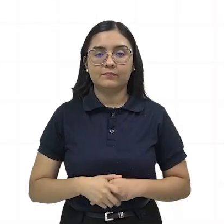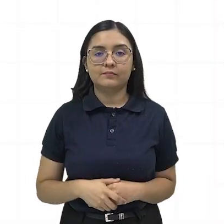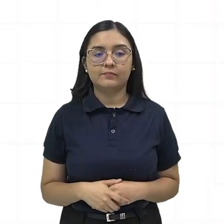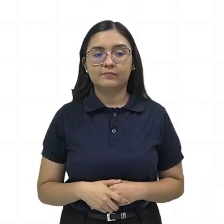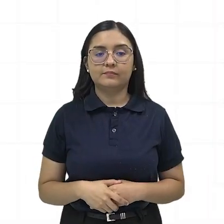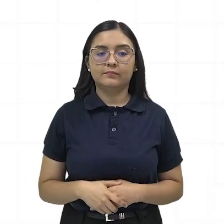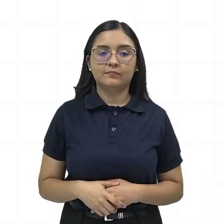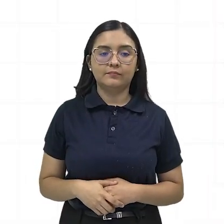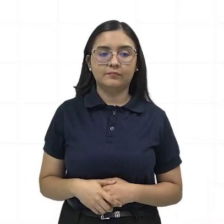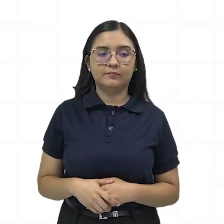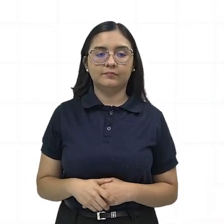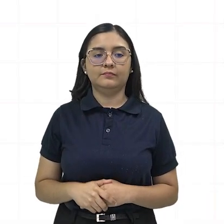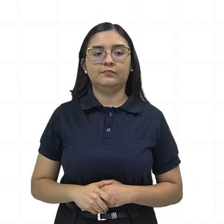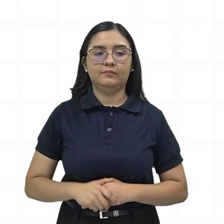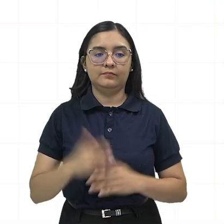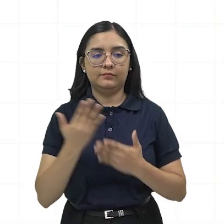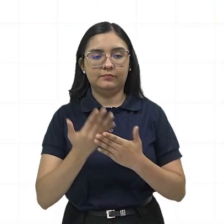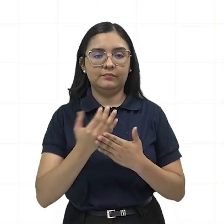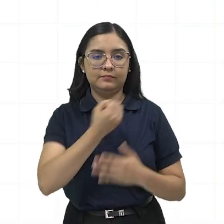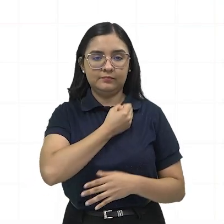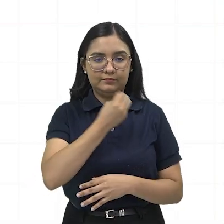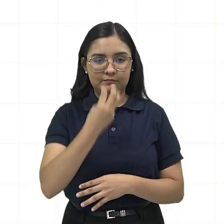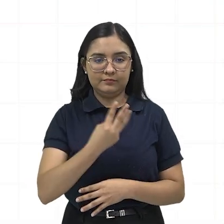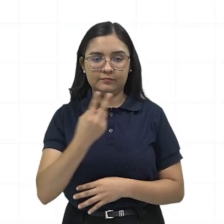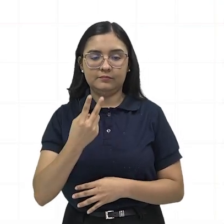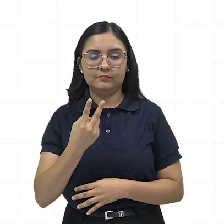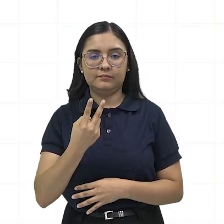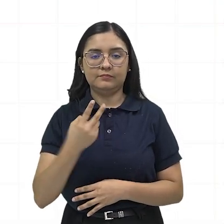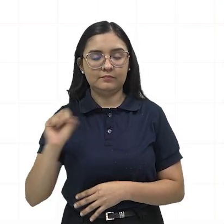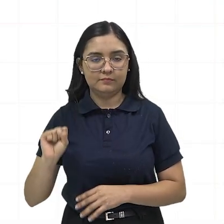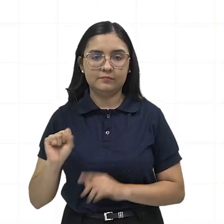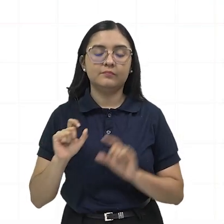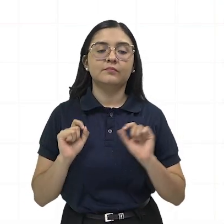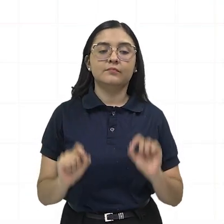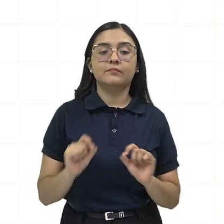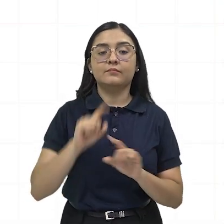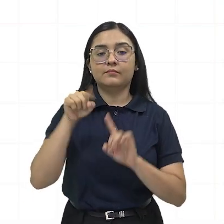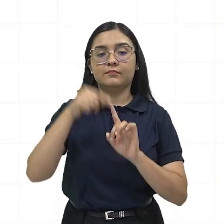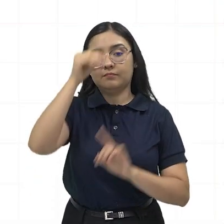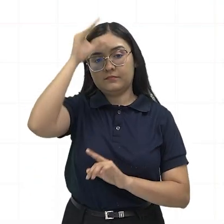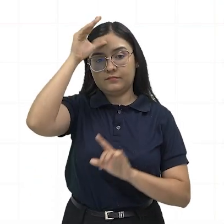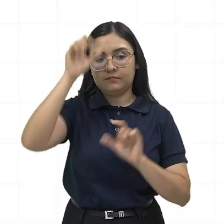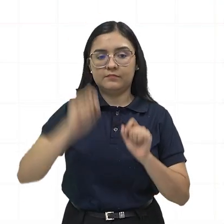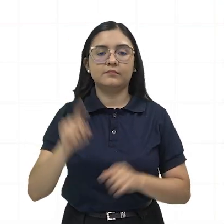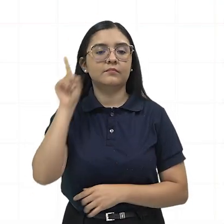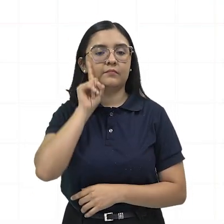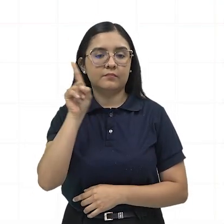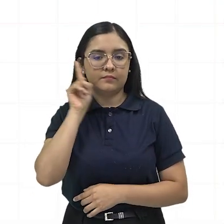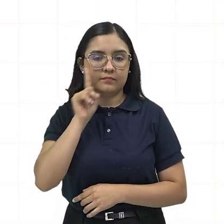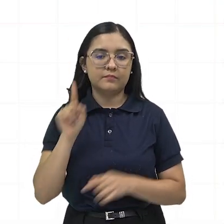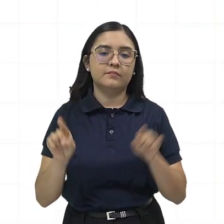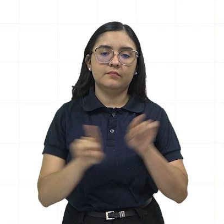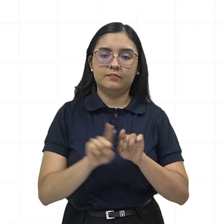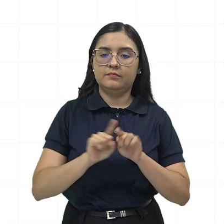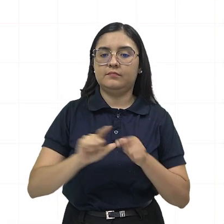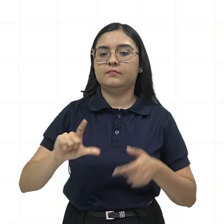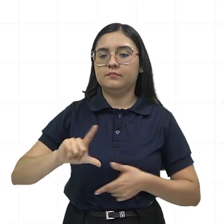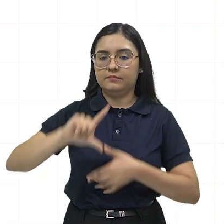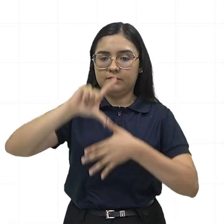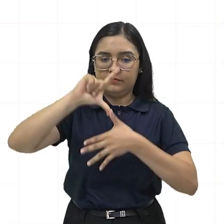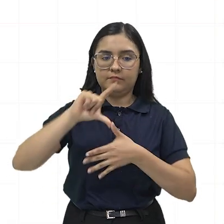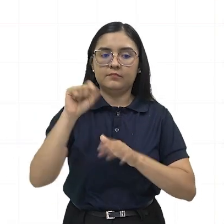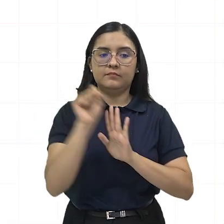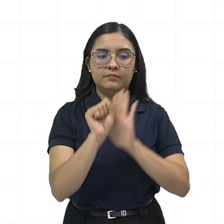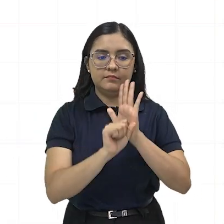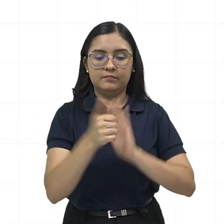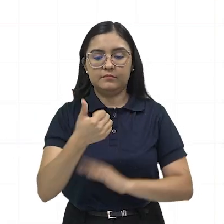gente! Aula de número 38, objeto de conhecimento, os Estados Unidos da América e América Latina no